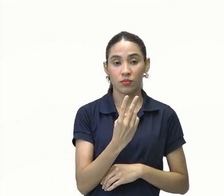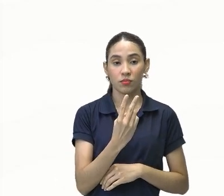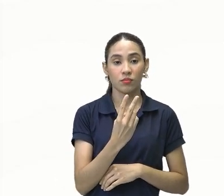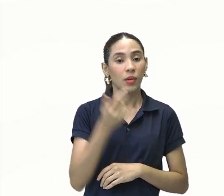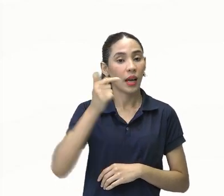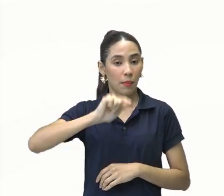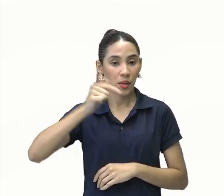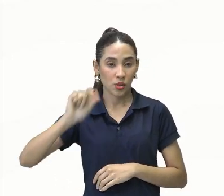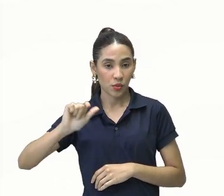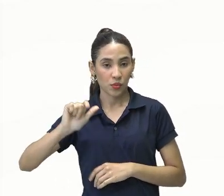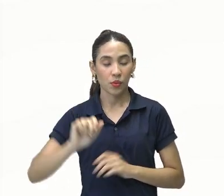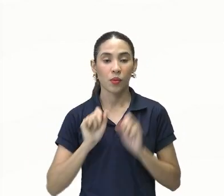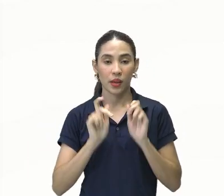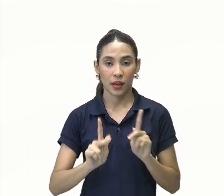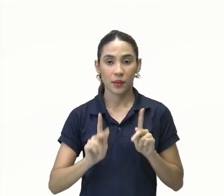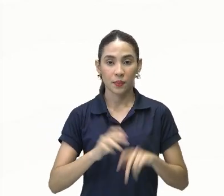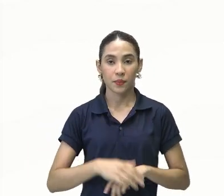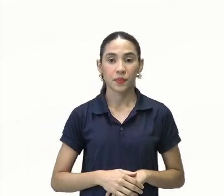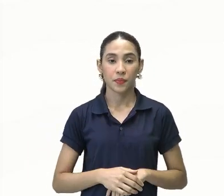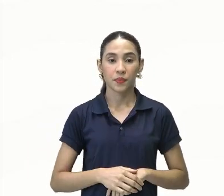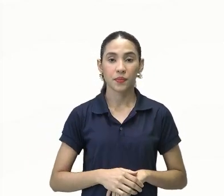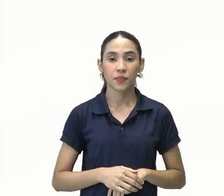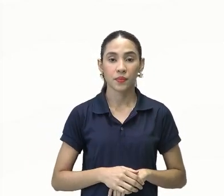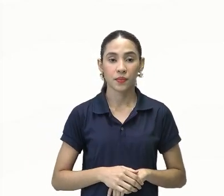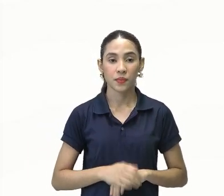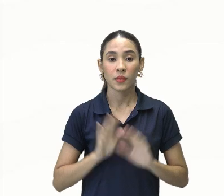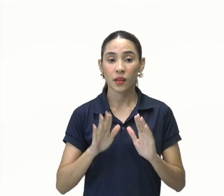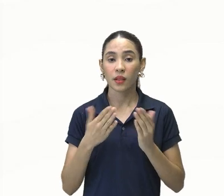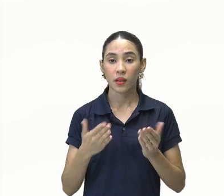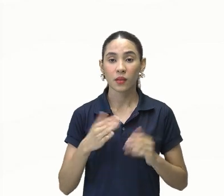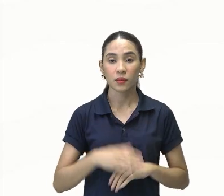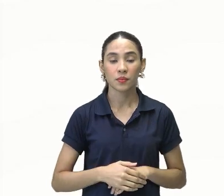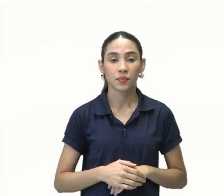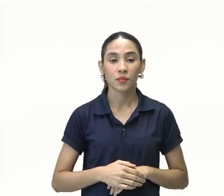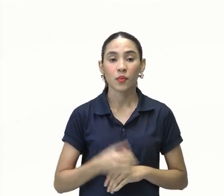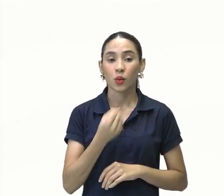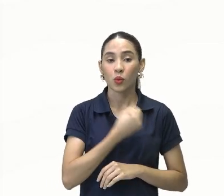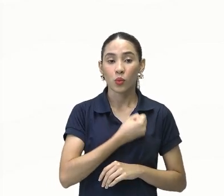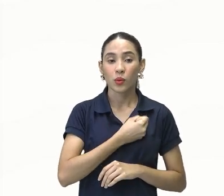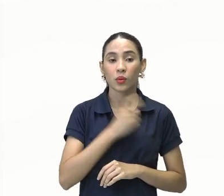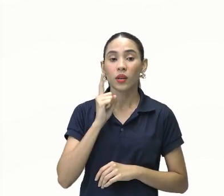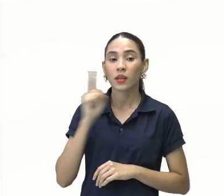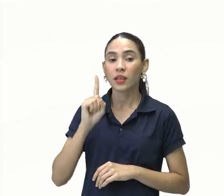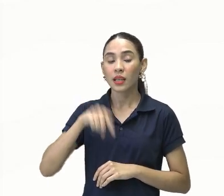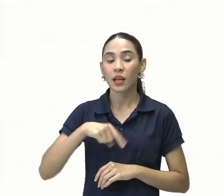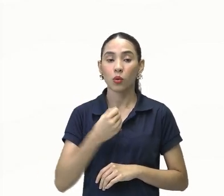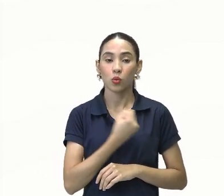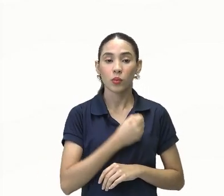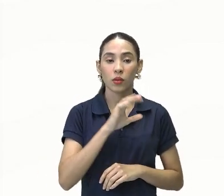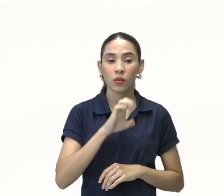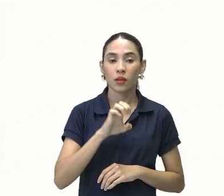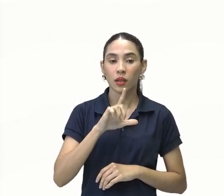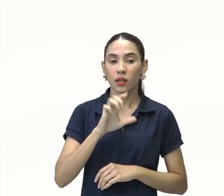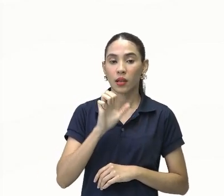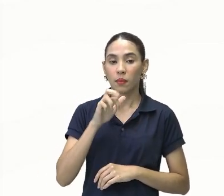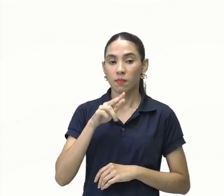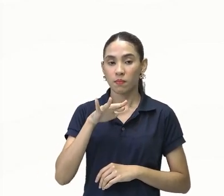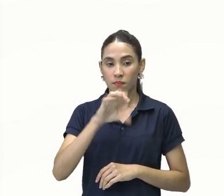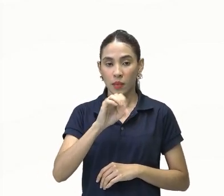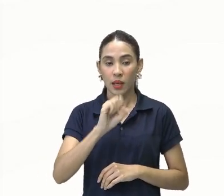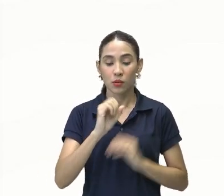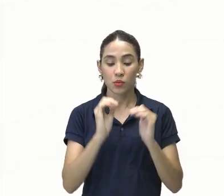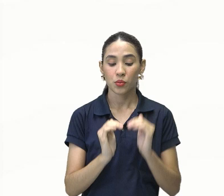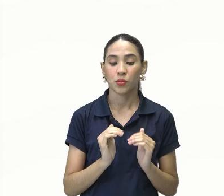repetidos. Tá bom? Então, este númerozinho, que é o meu número de elementos, ele vem aqui